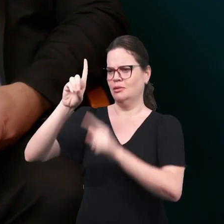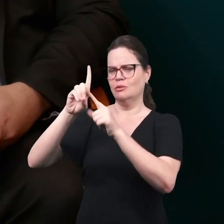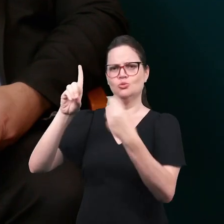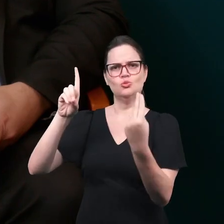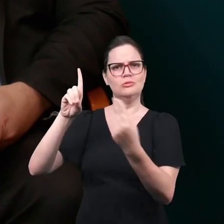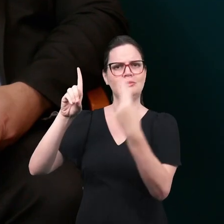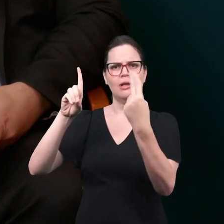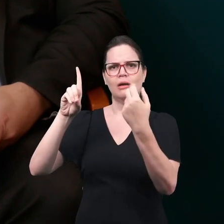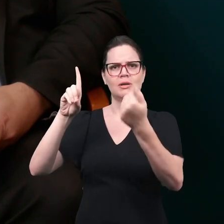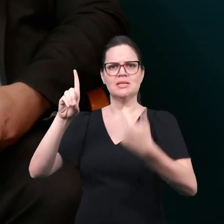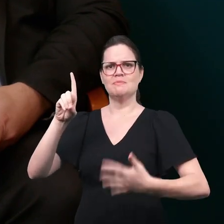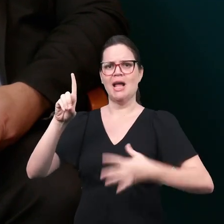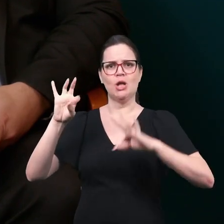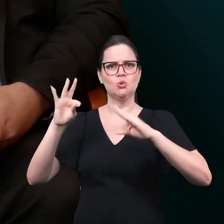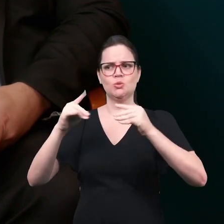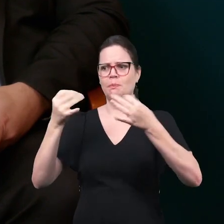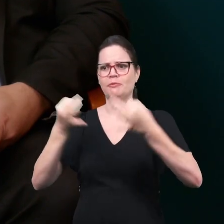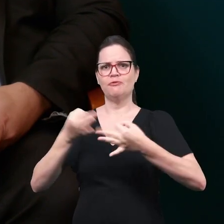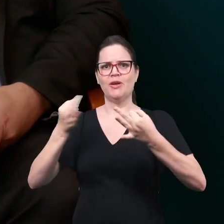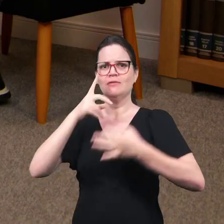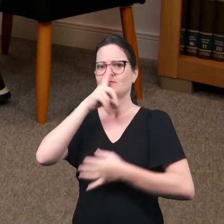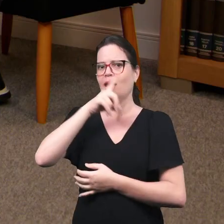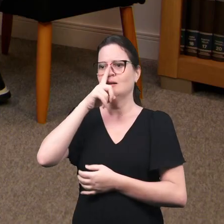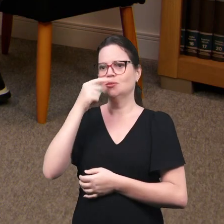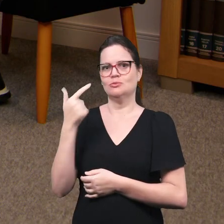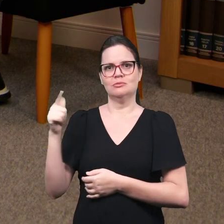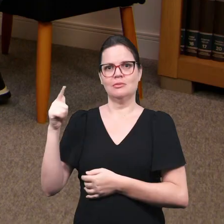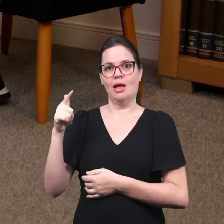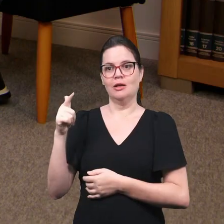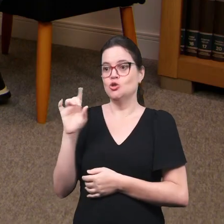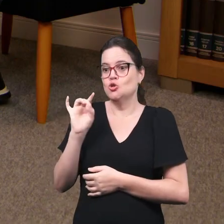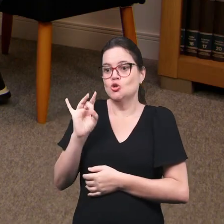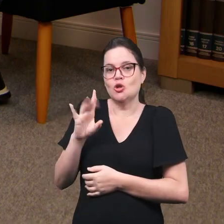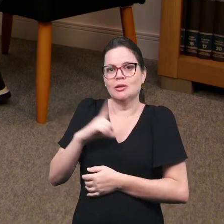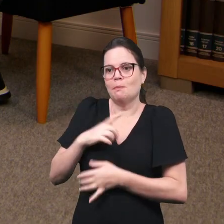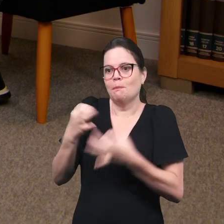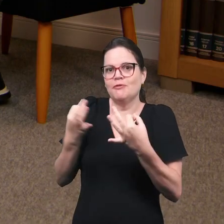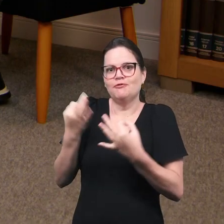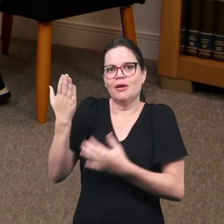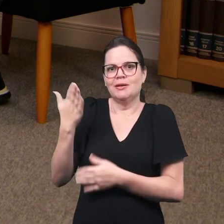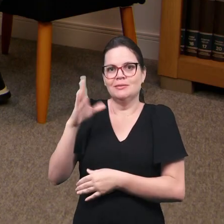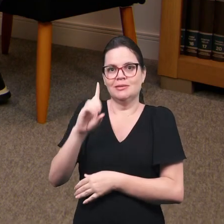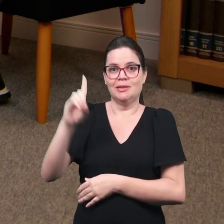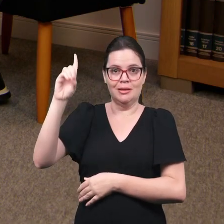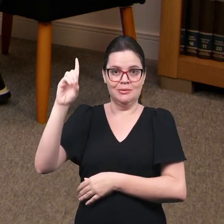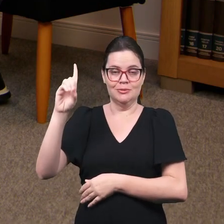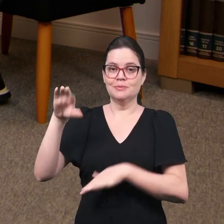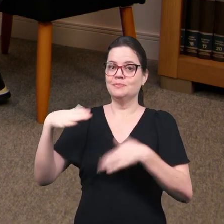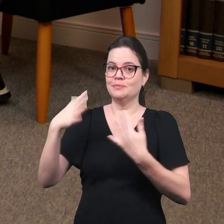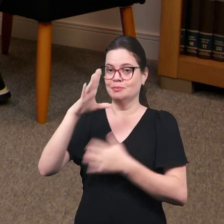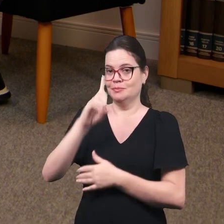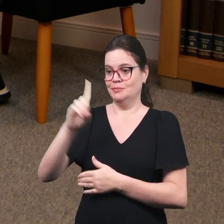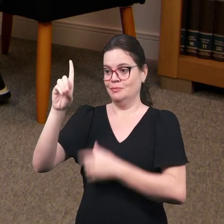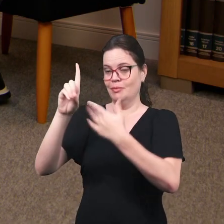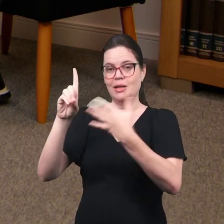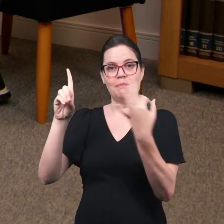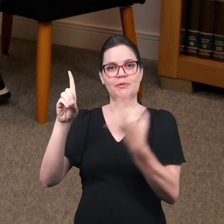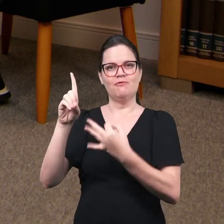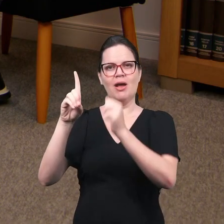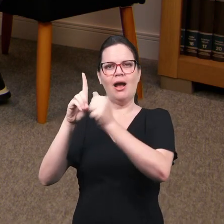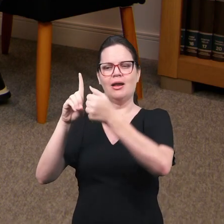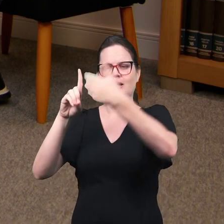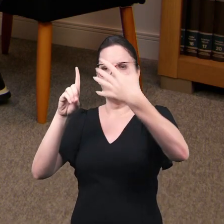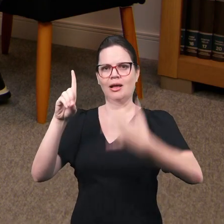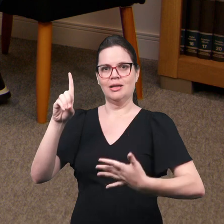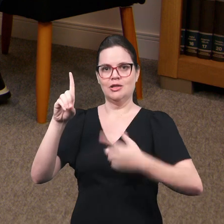O Senhor, ele é perfeito, não há falhas no Senhor. Perfeito. Então, todas as características do Senhor que nós possamos